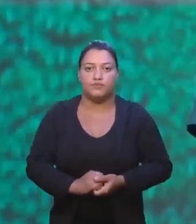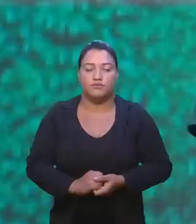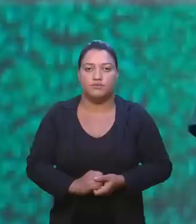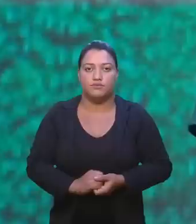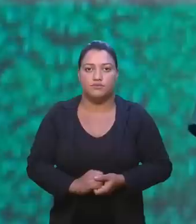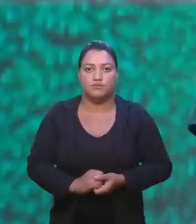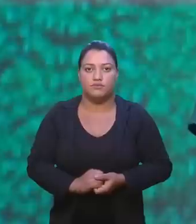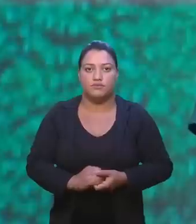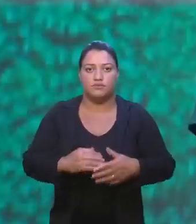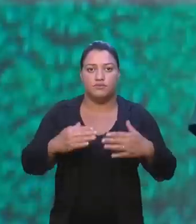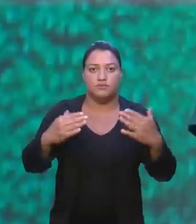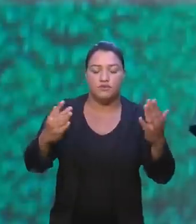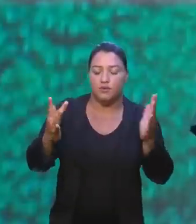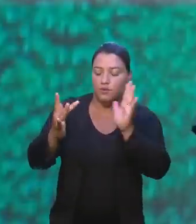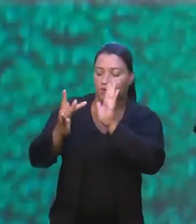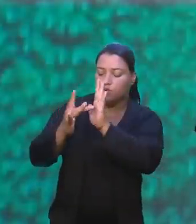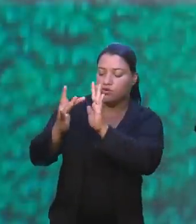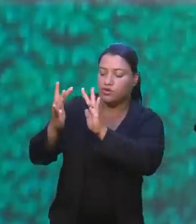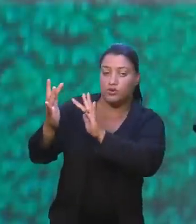Amigo e Mestre Jesus,